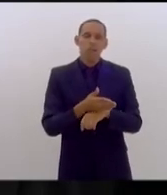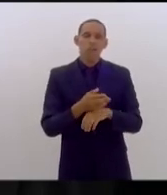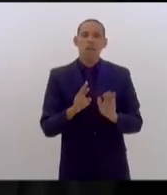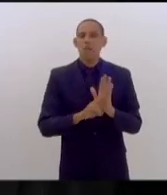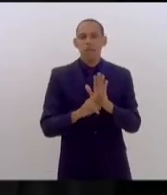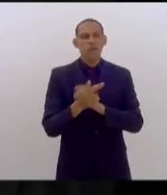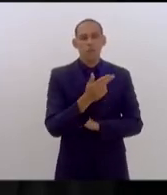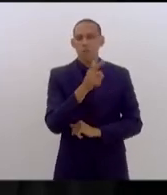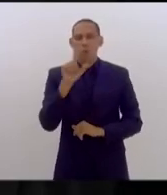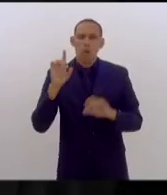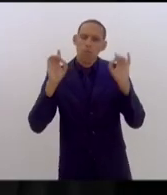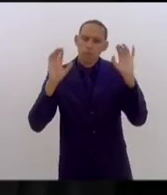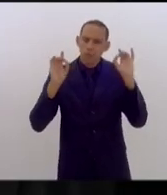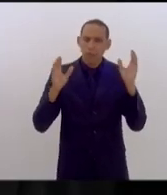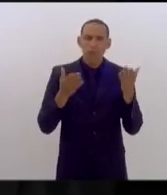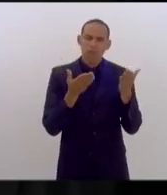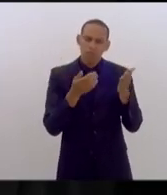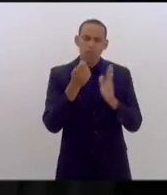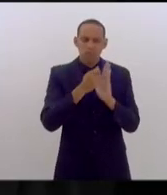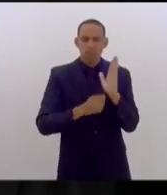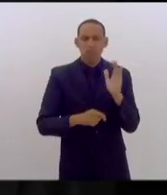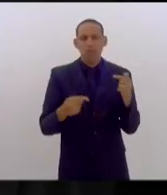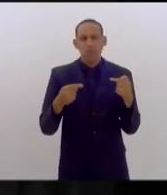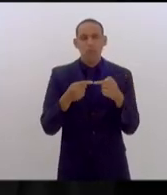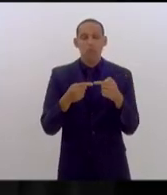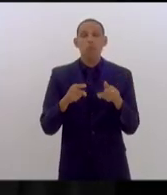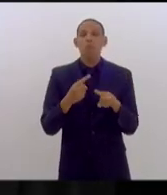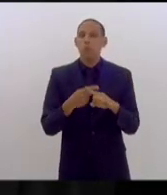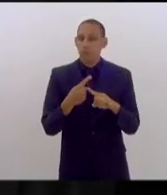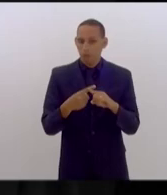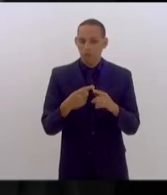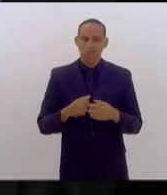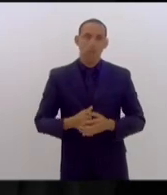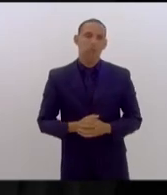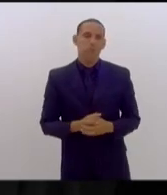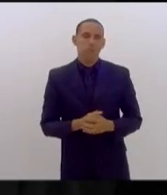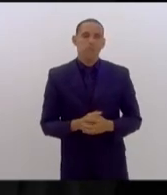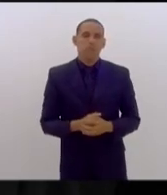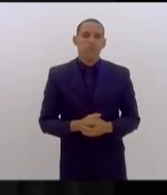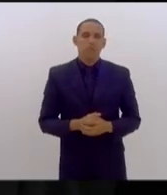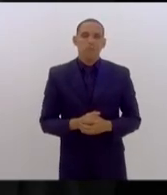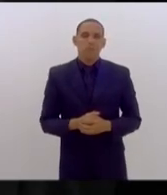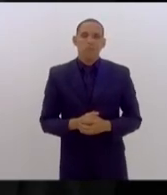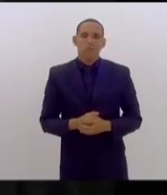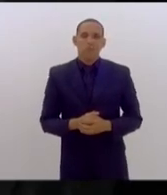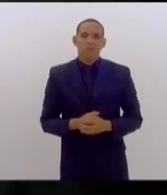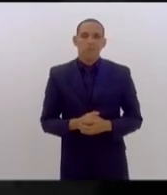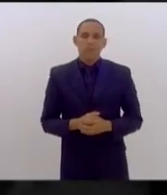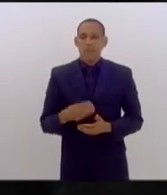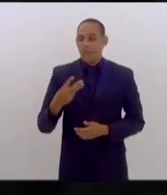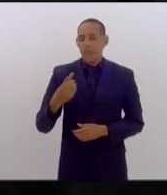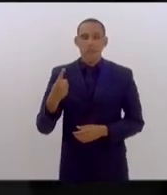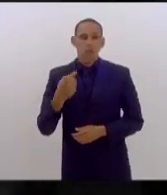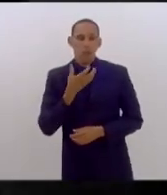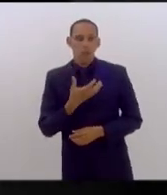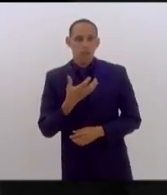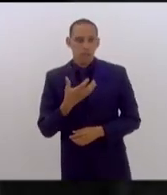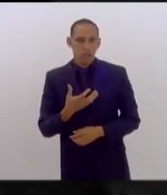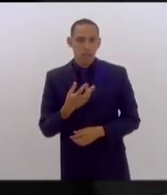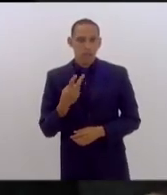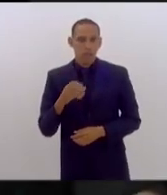representações dos especialistas como o senhor escreveu Porque eu sorte e chega 31/12